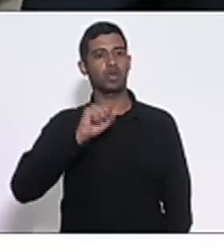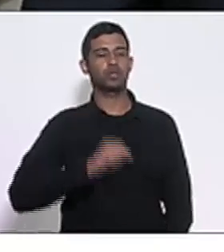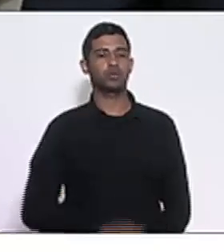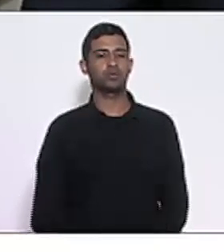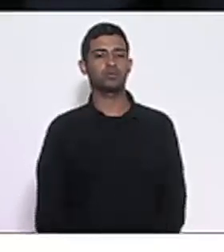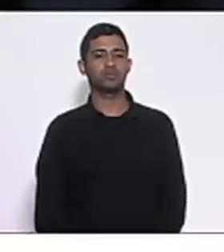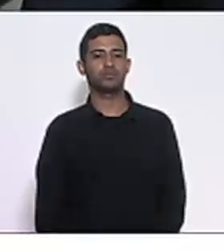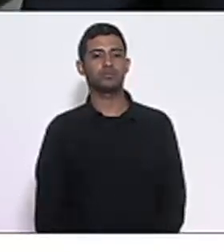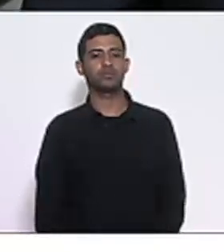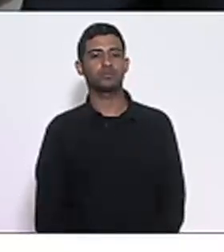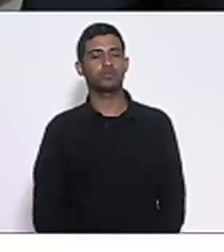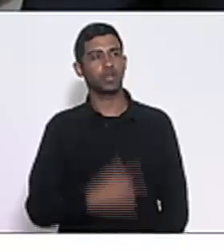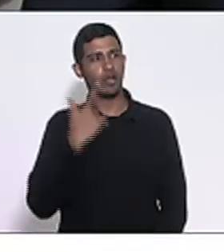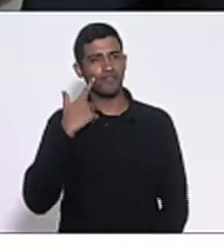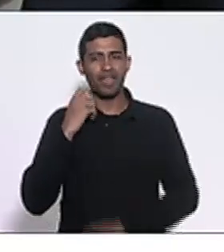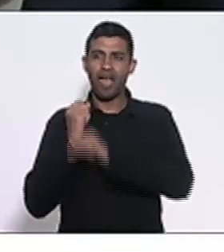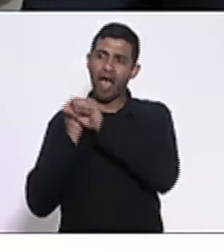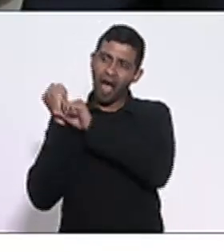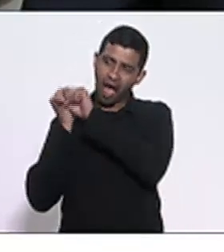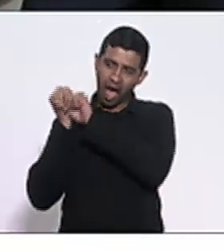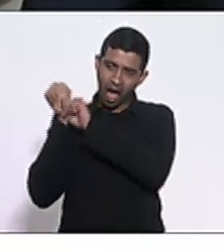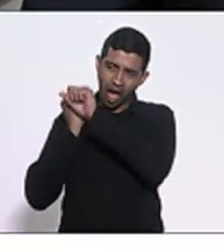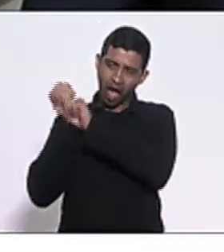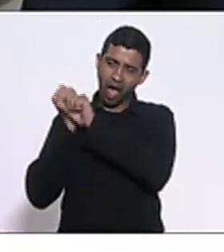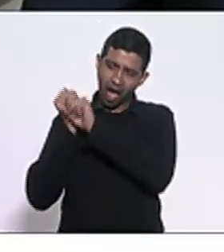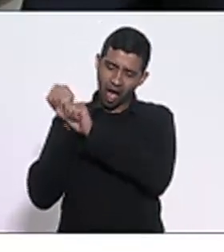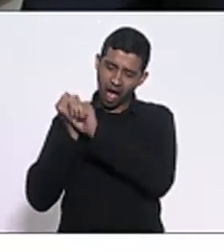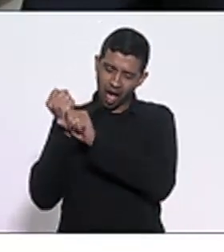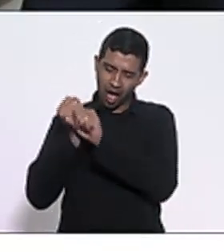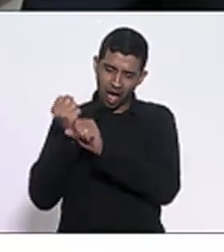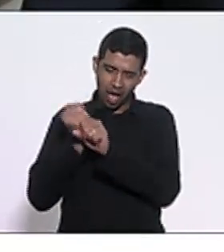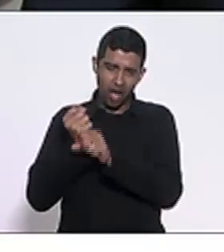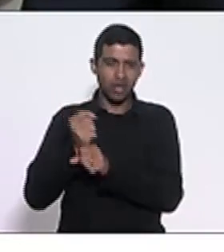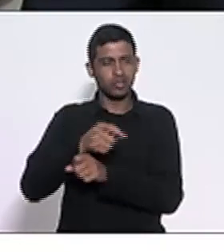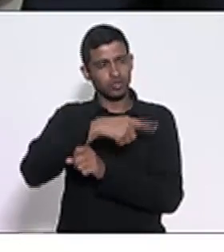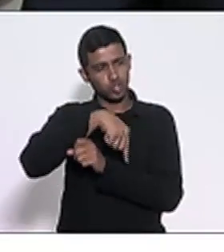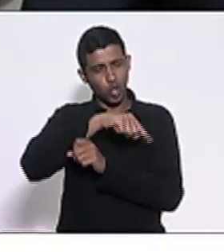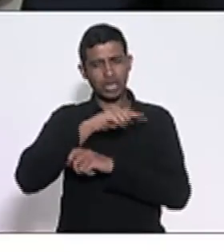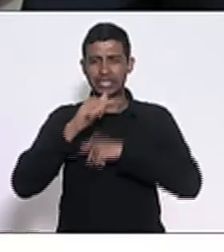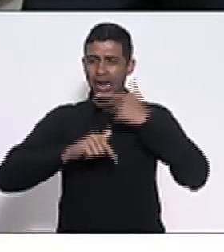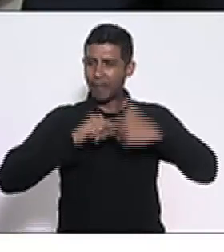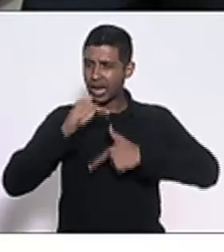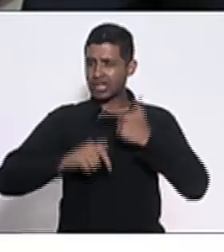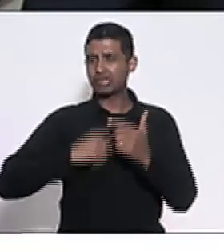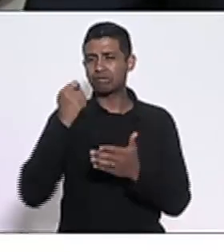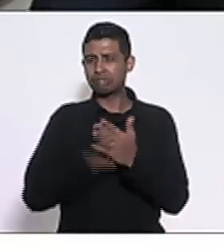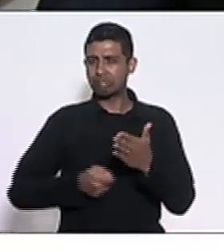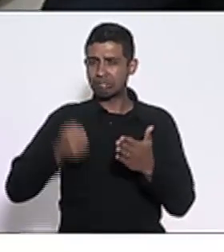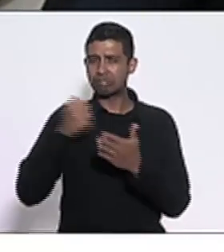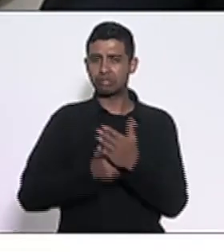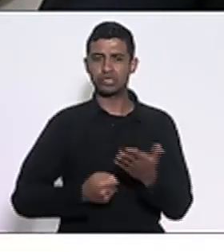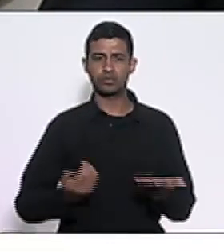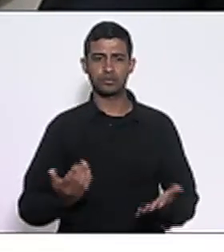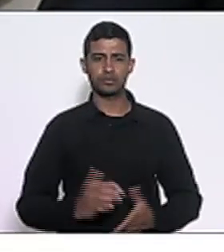Quer dizer, anos a fio, tratando e trabalhando nesse sentido.